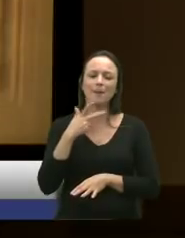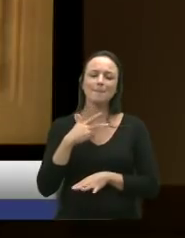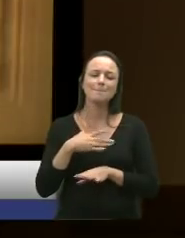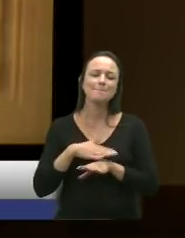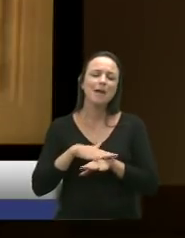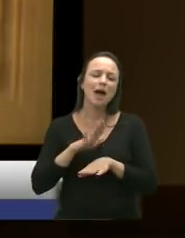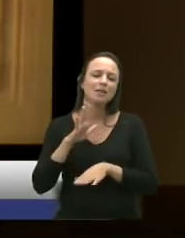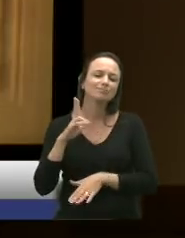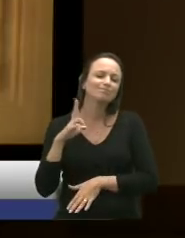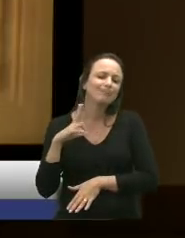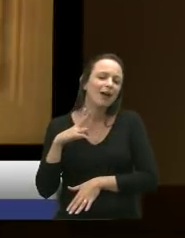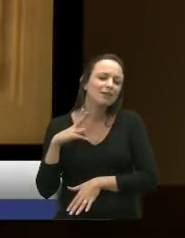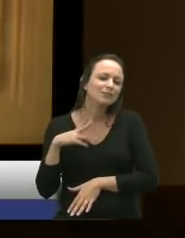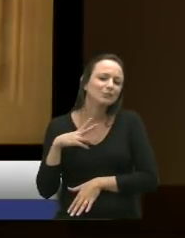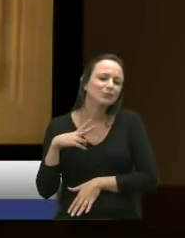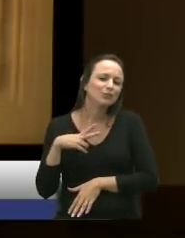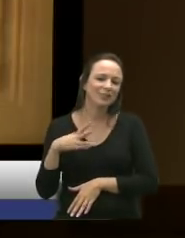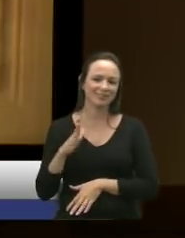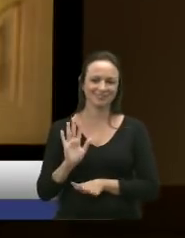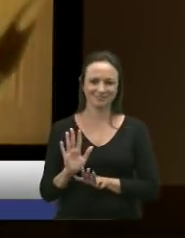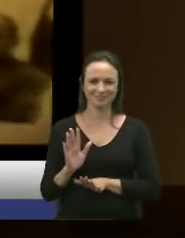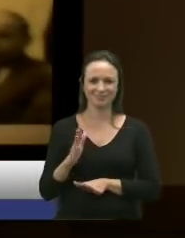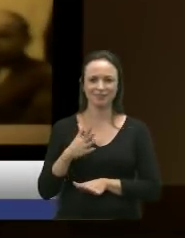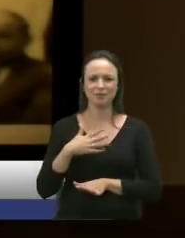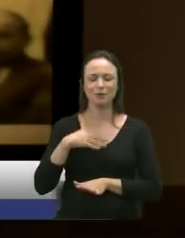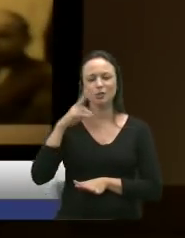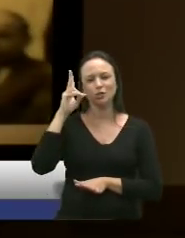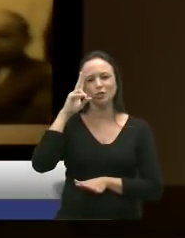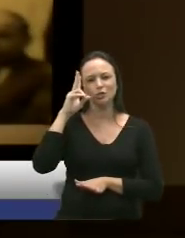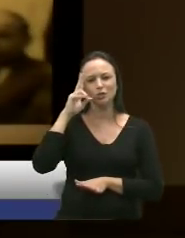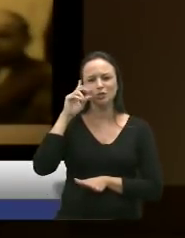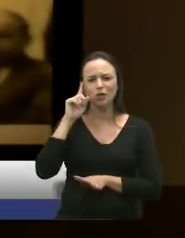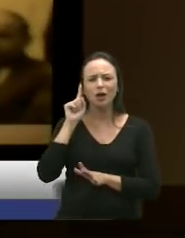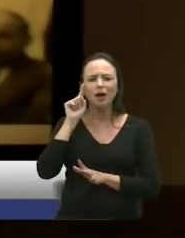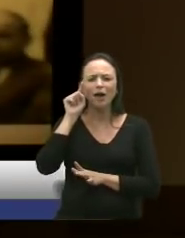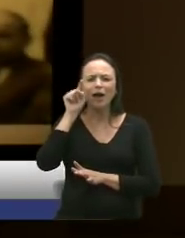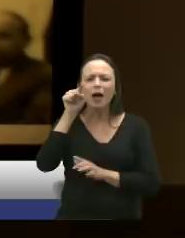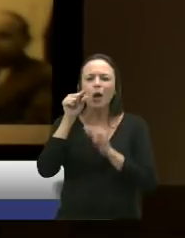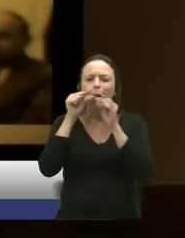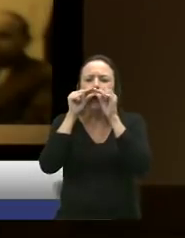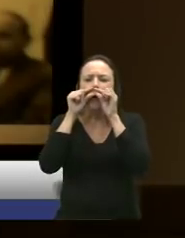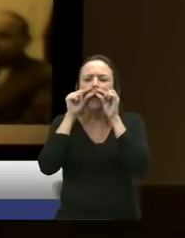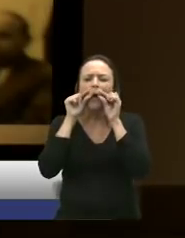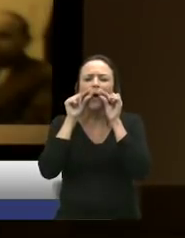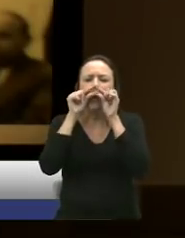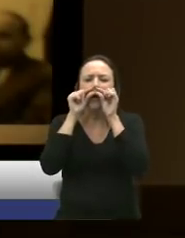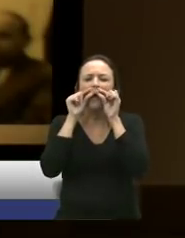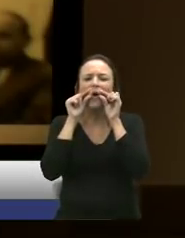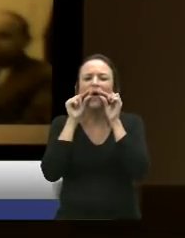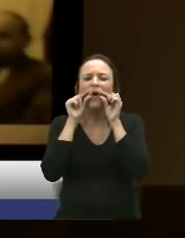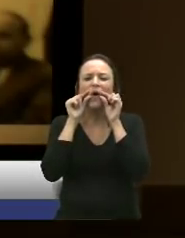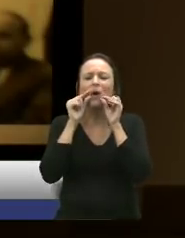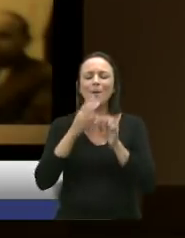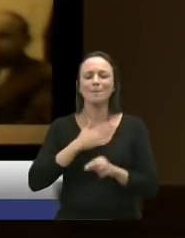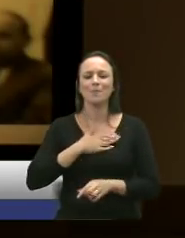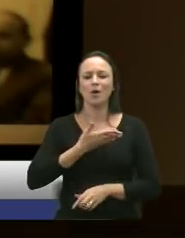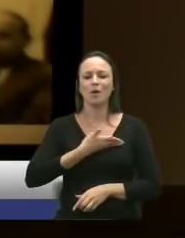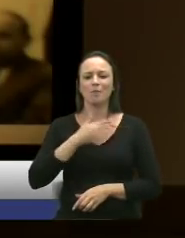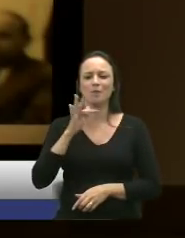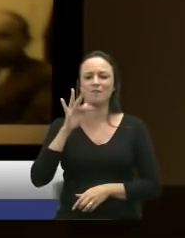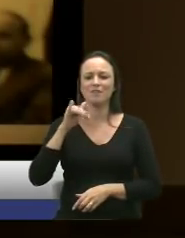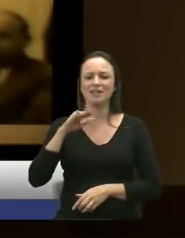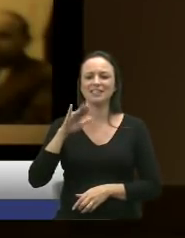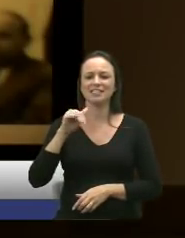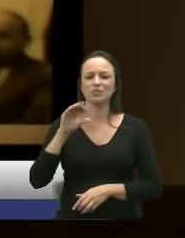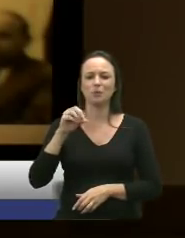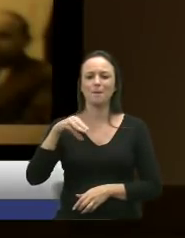particular. A minha história com aquele moço que está lá no meio, de bigodinho. Meu amigo Francisco Mascaro.